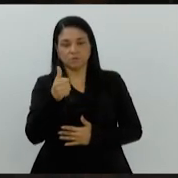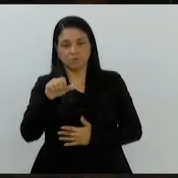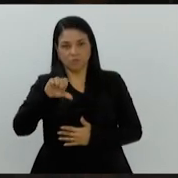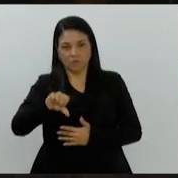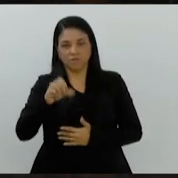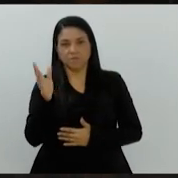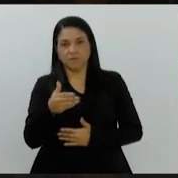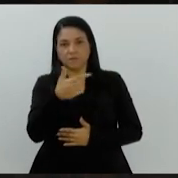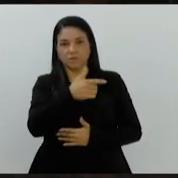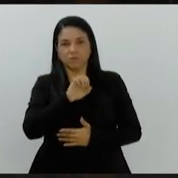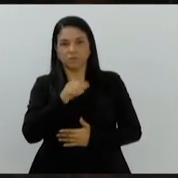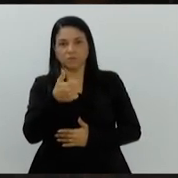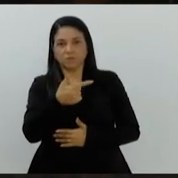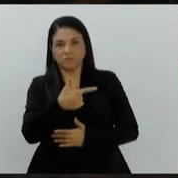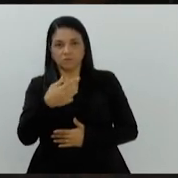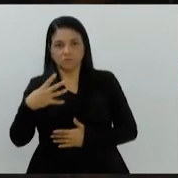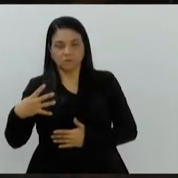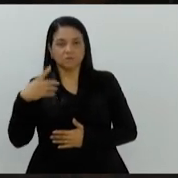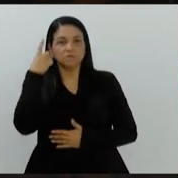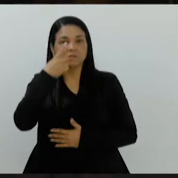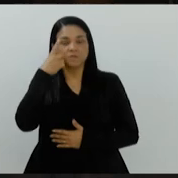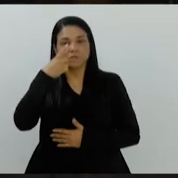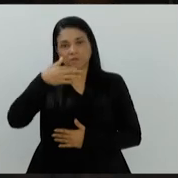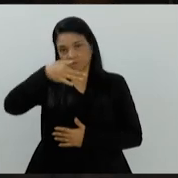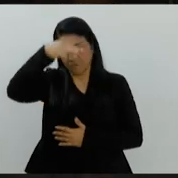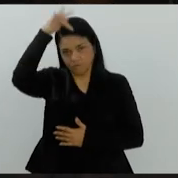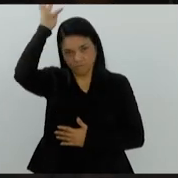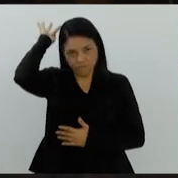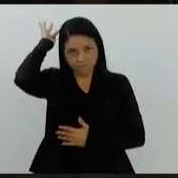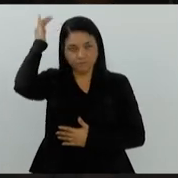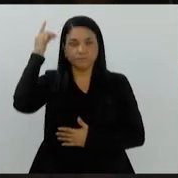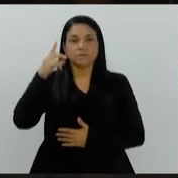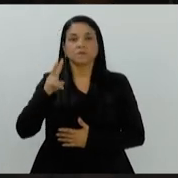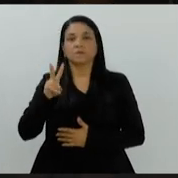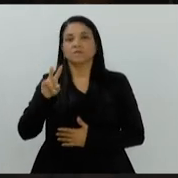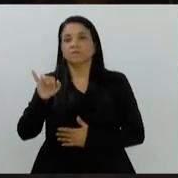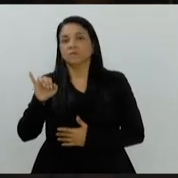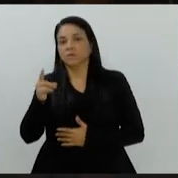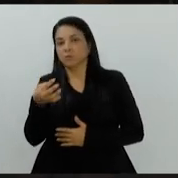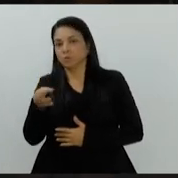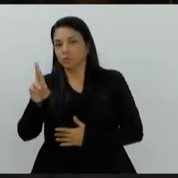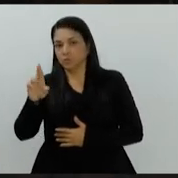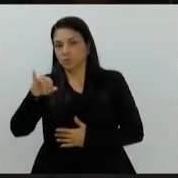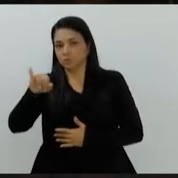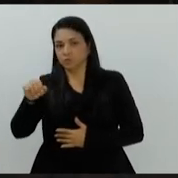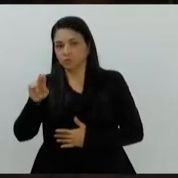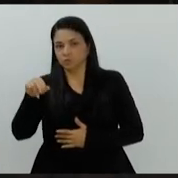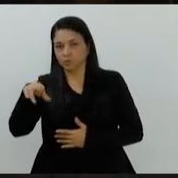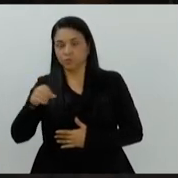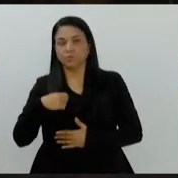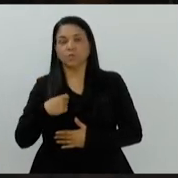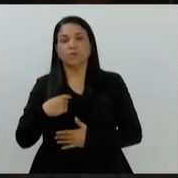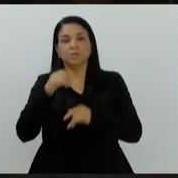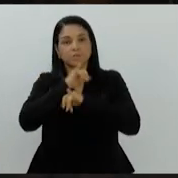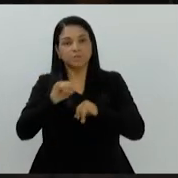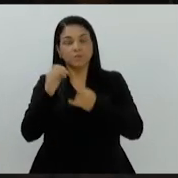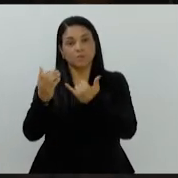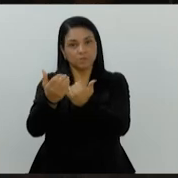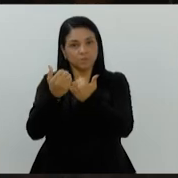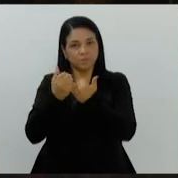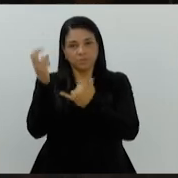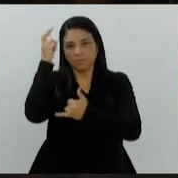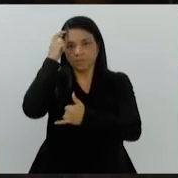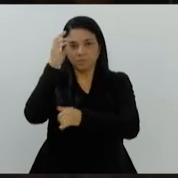2024, de autoria dos deputados Fred Pacheco e Vitor Júnior, que declara como patrimônio cultural e material do Estado do